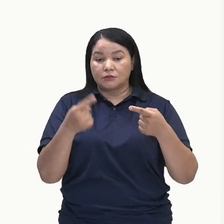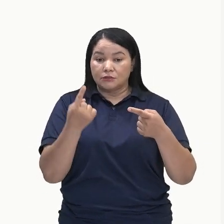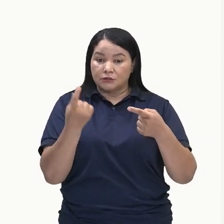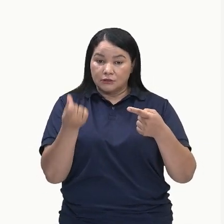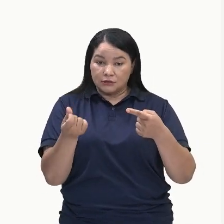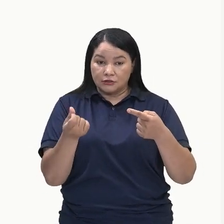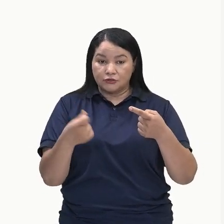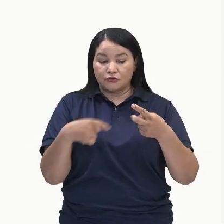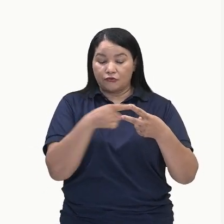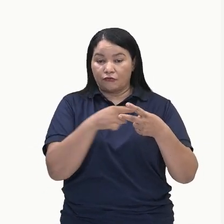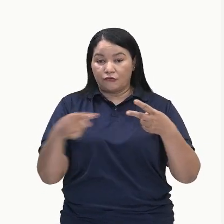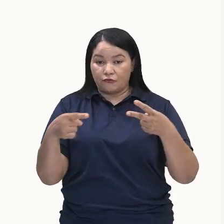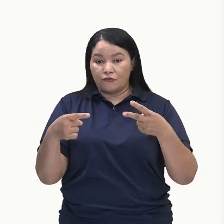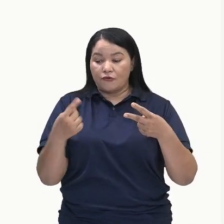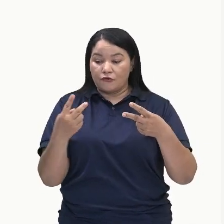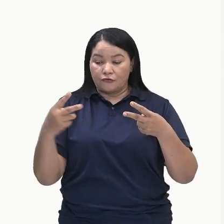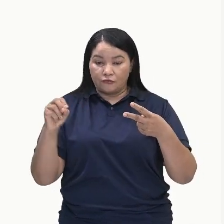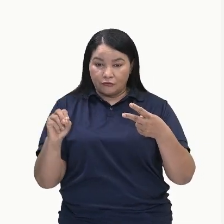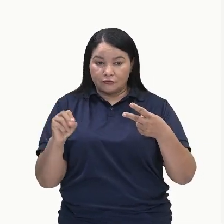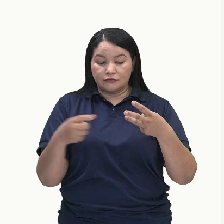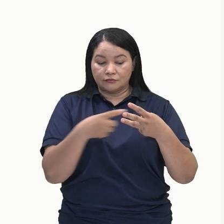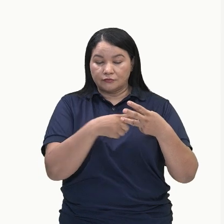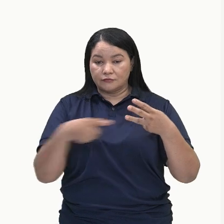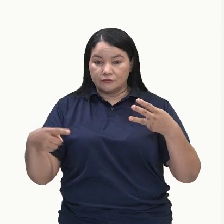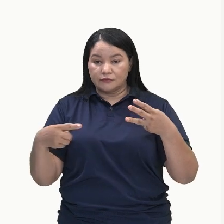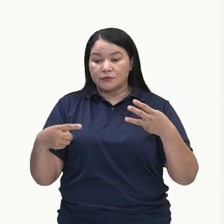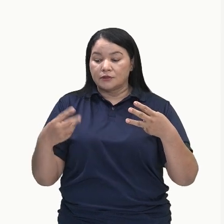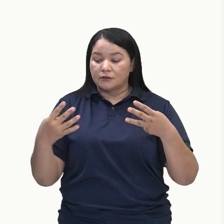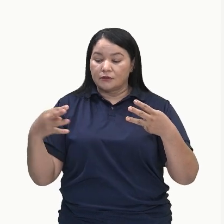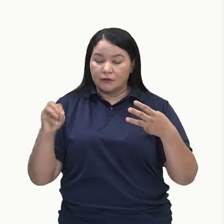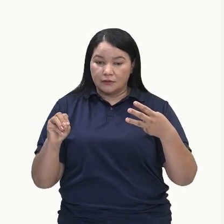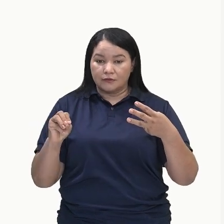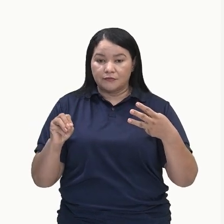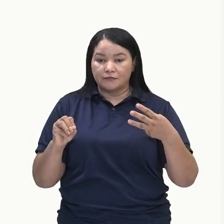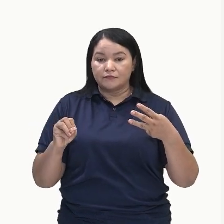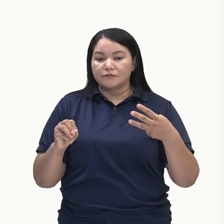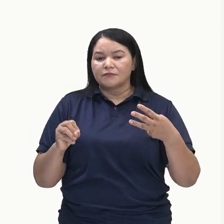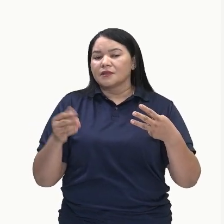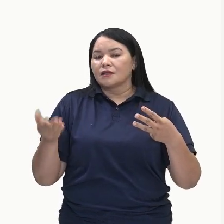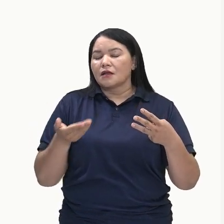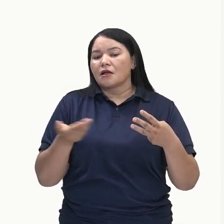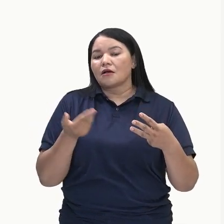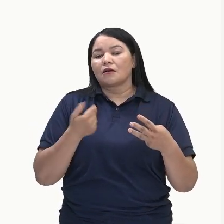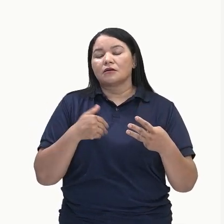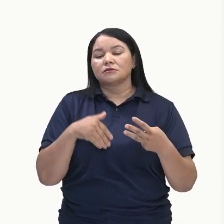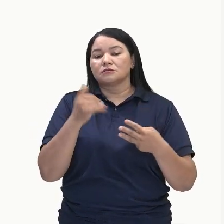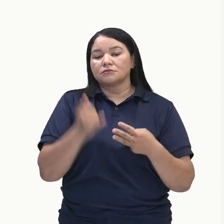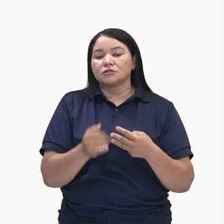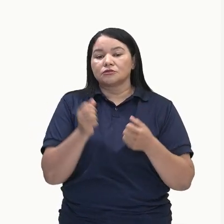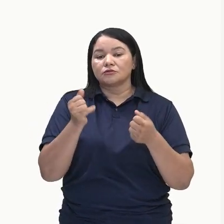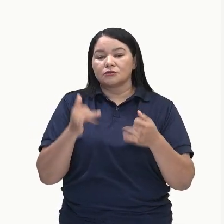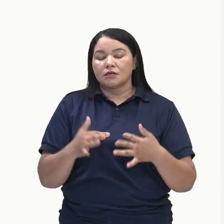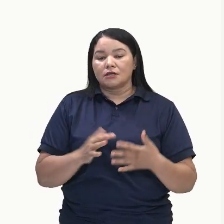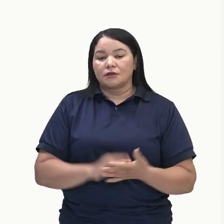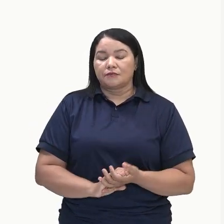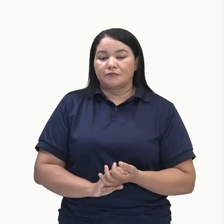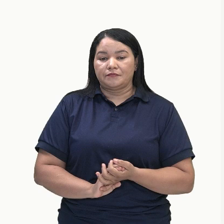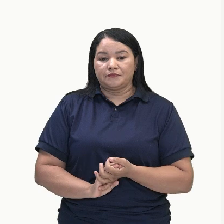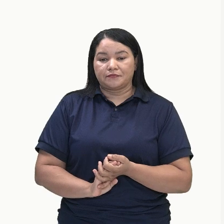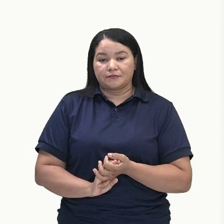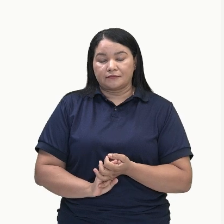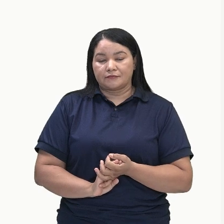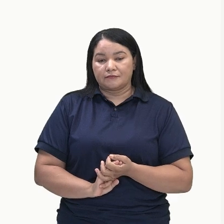segundo mede 20 e o outro mede 30. O que é que nos diz aí a condição